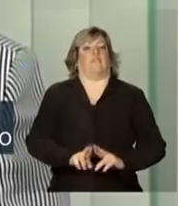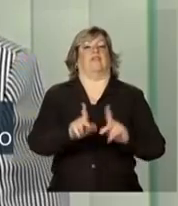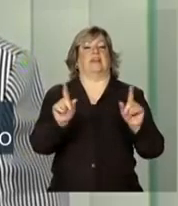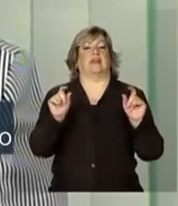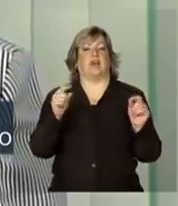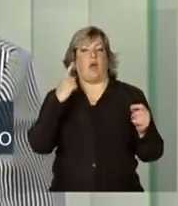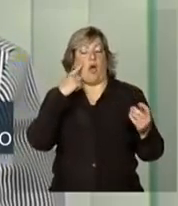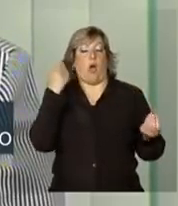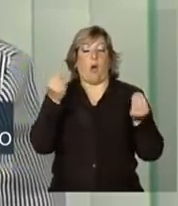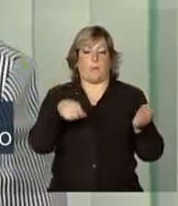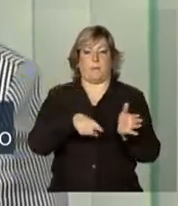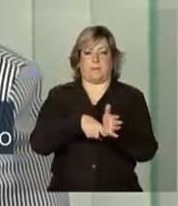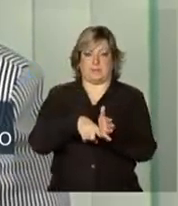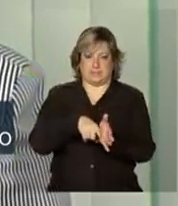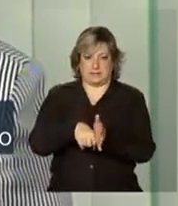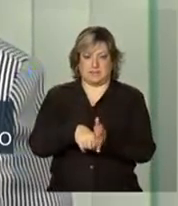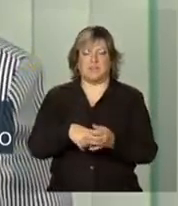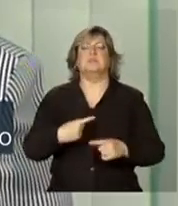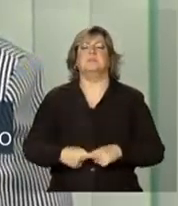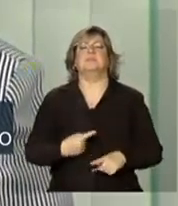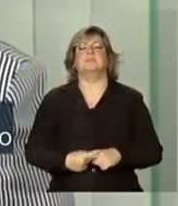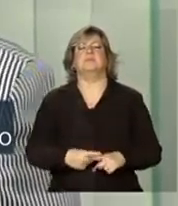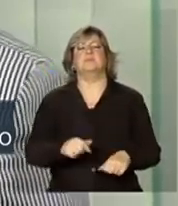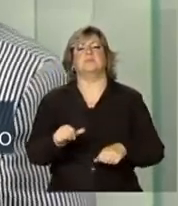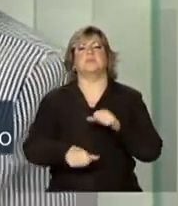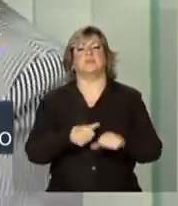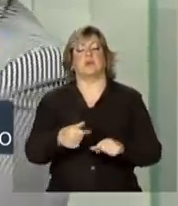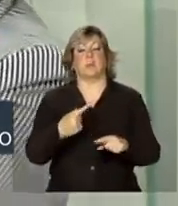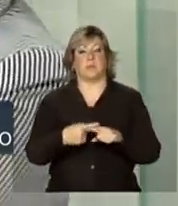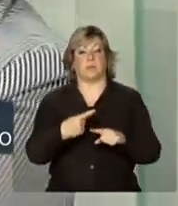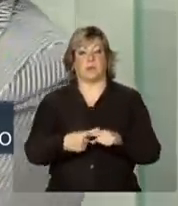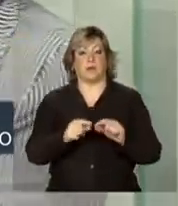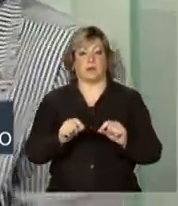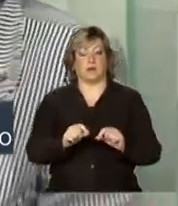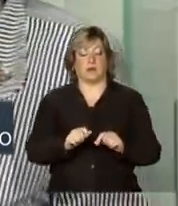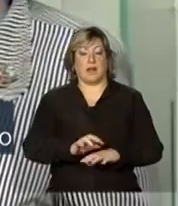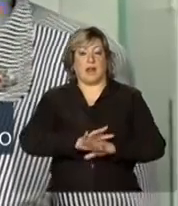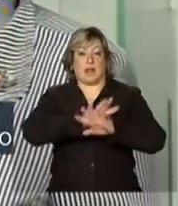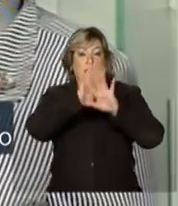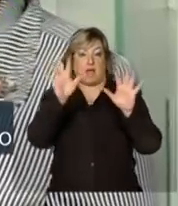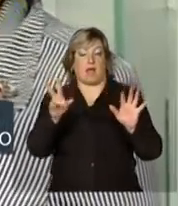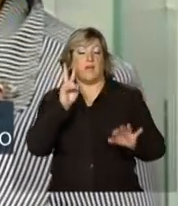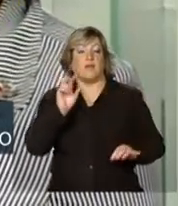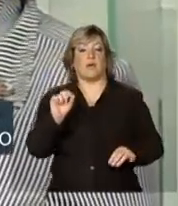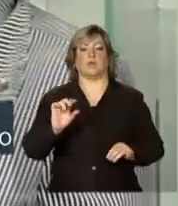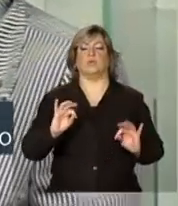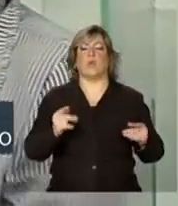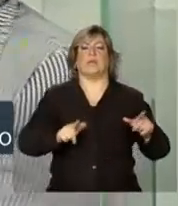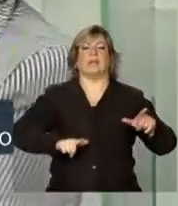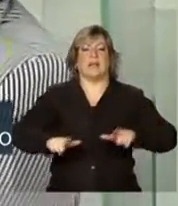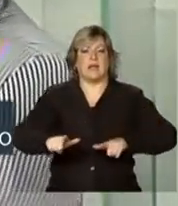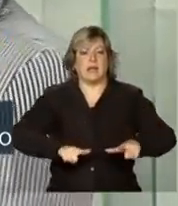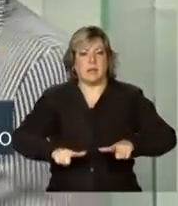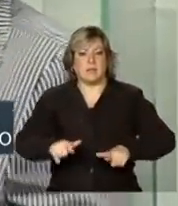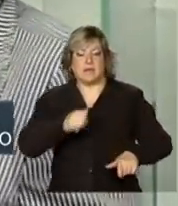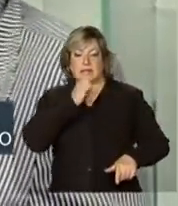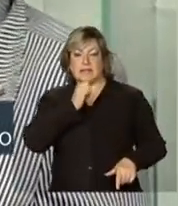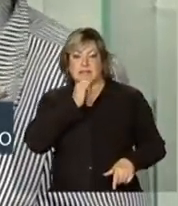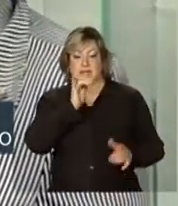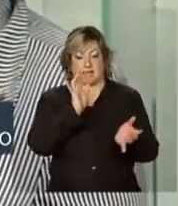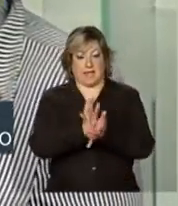Não é que... E por que que muda? Primeiro, porque visibiliza todo o trabalho, por exemplo, na área